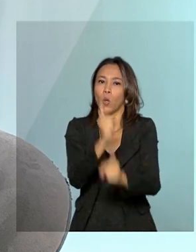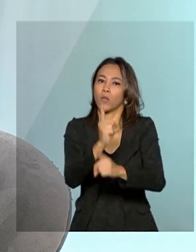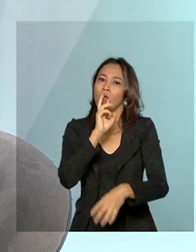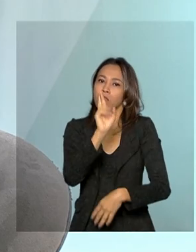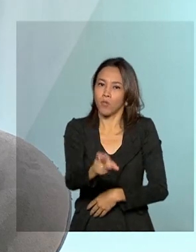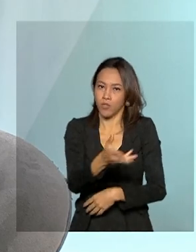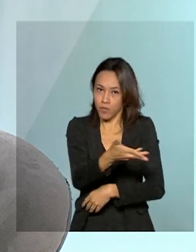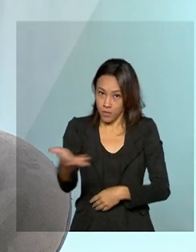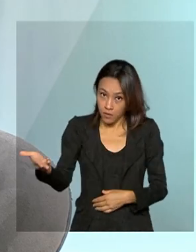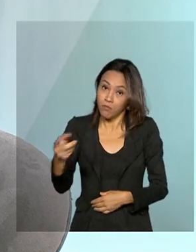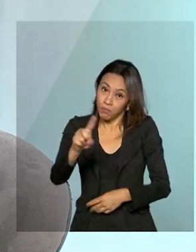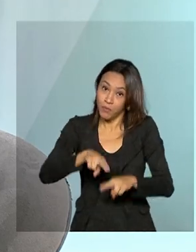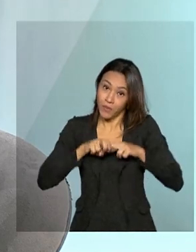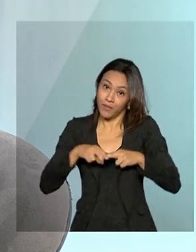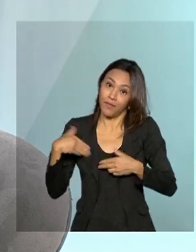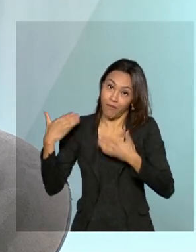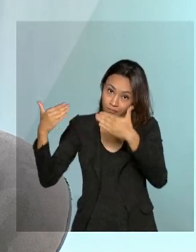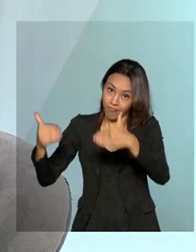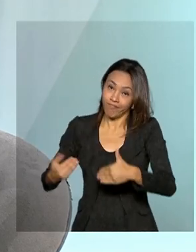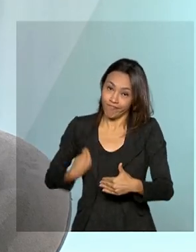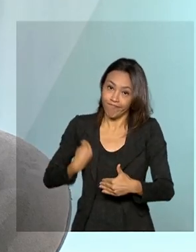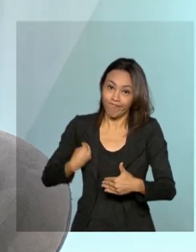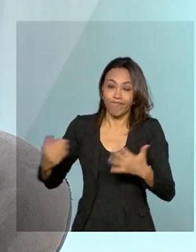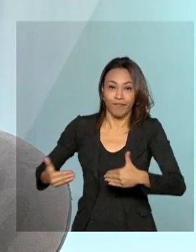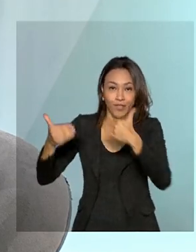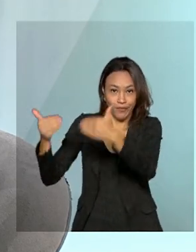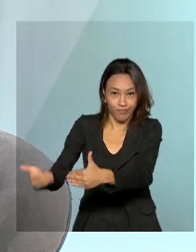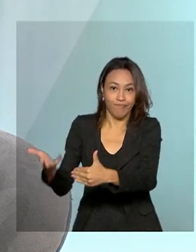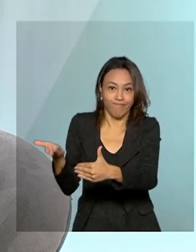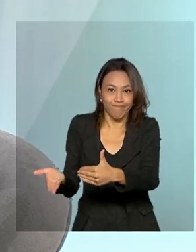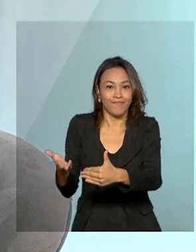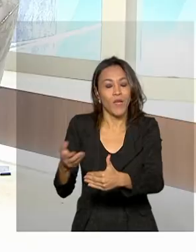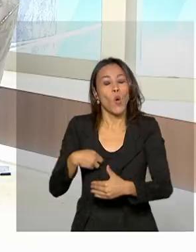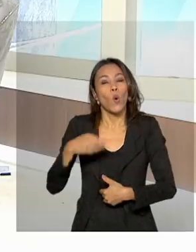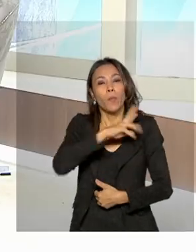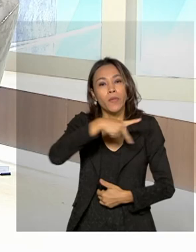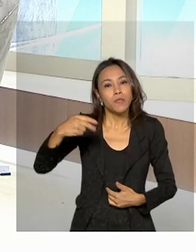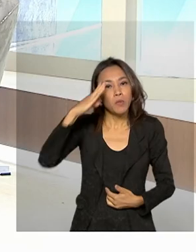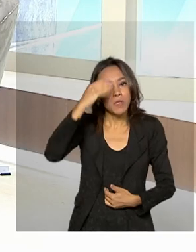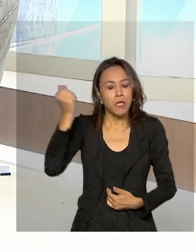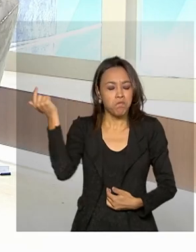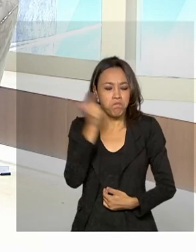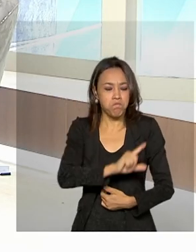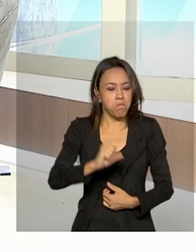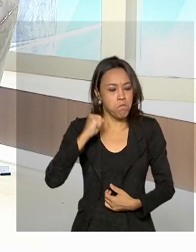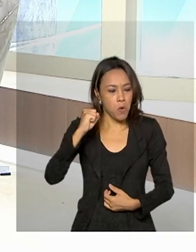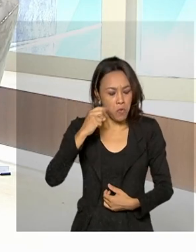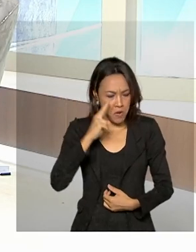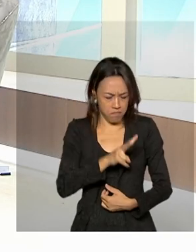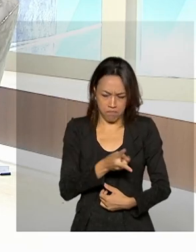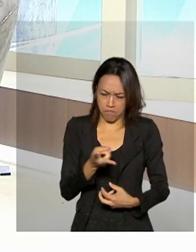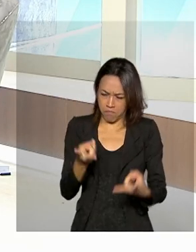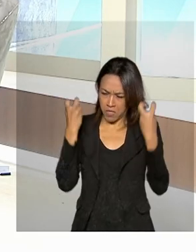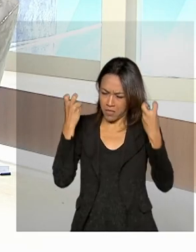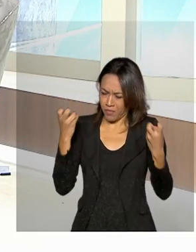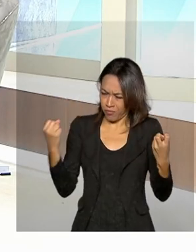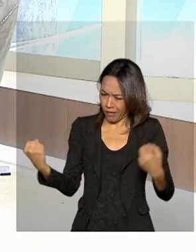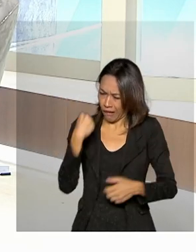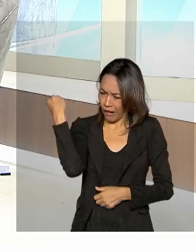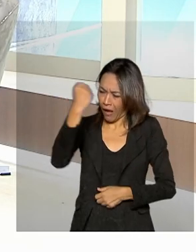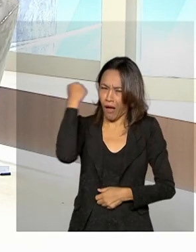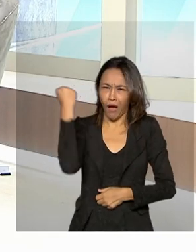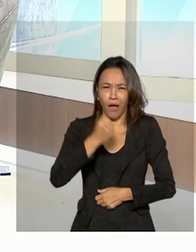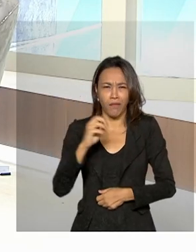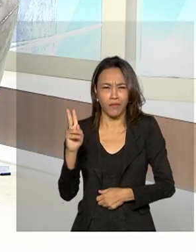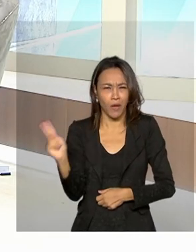para isso que esse ministério veio. O presidente Bolsonaro acertou. Acertou porque ele viu que as coisas estavam muito graves no Brasil. Então, ele